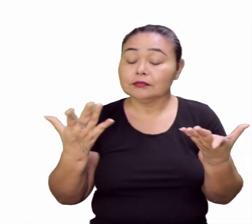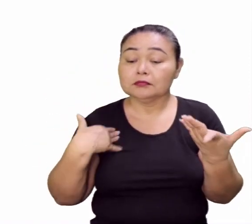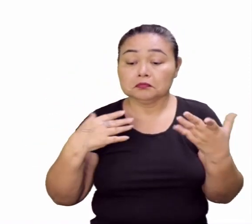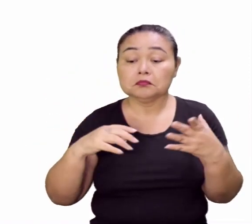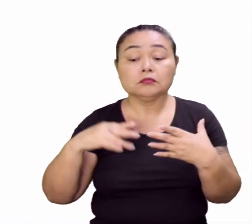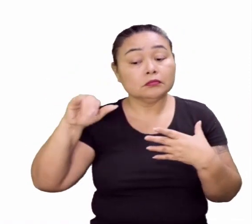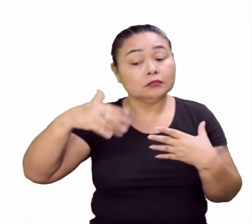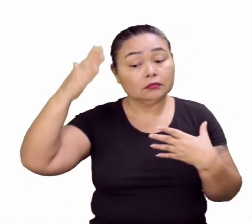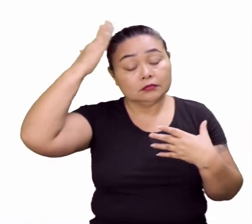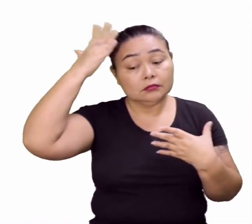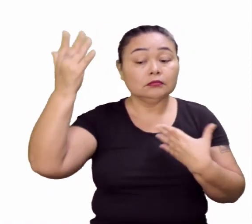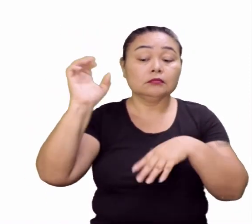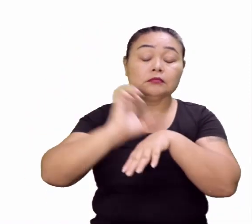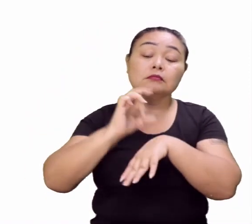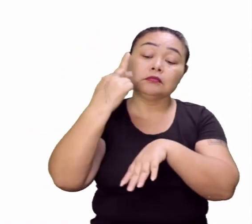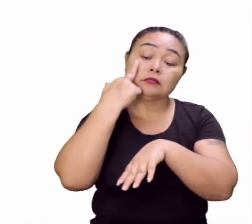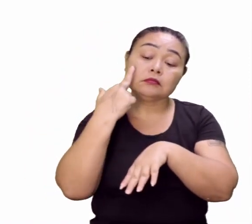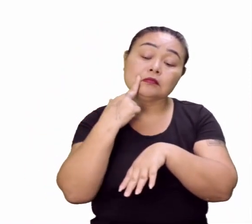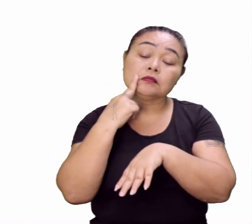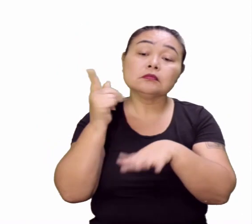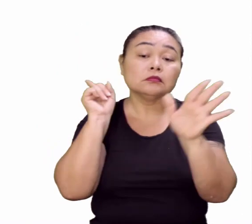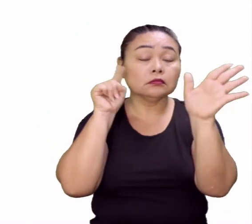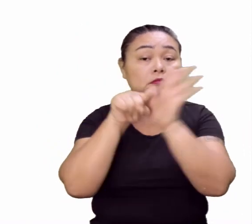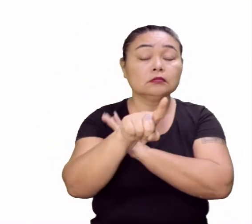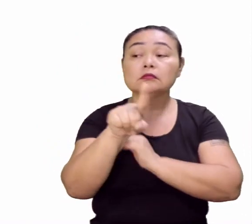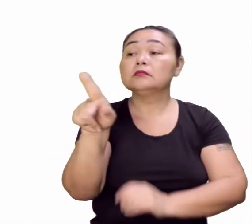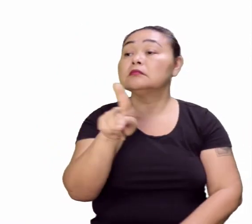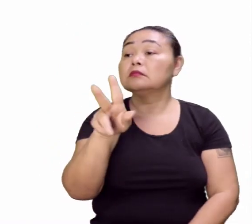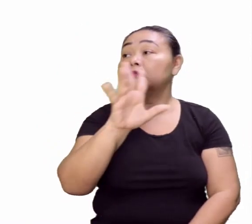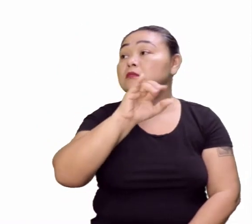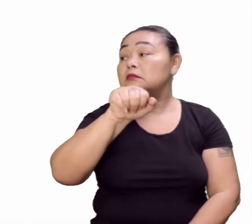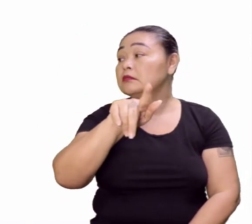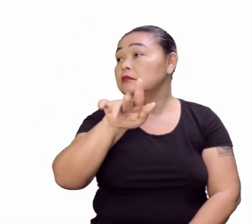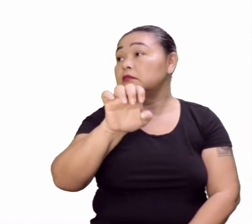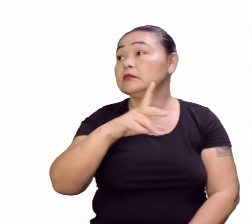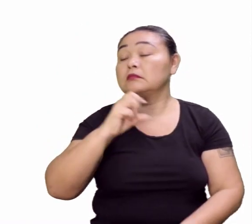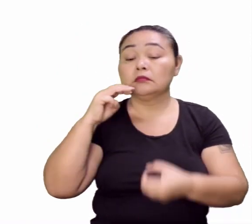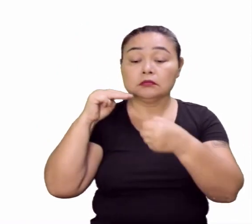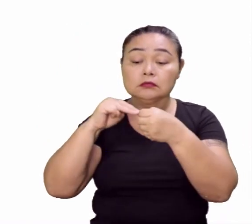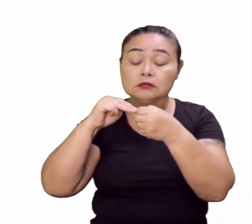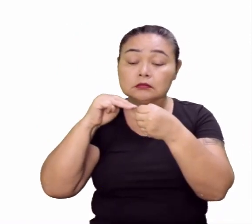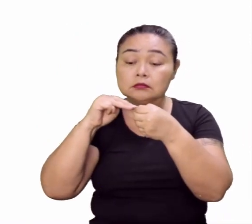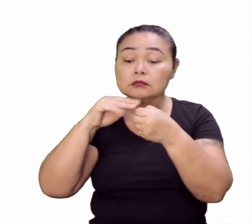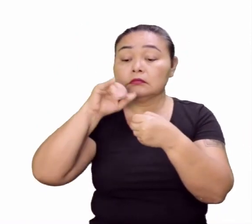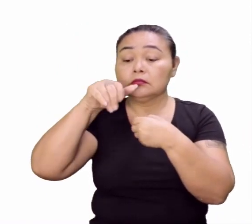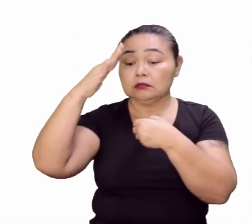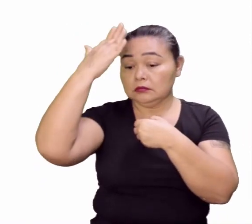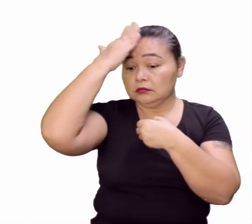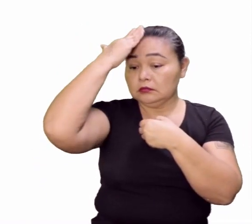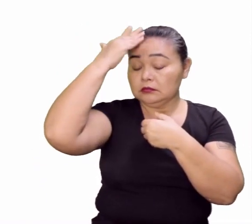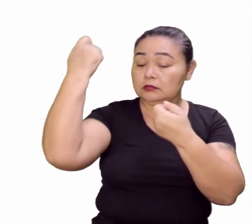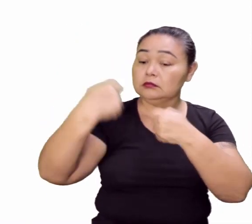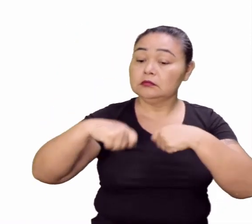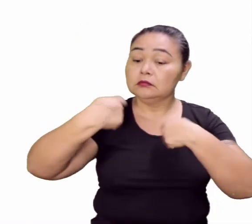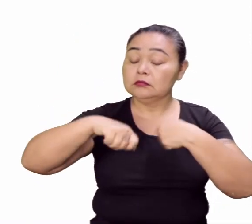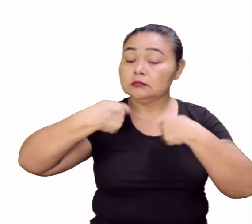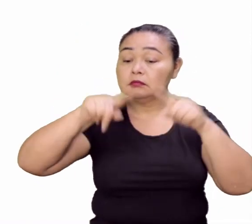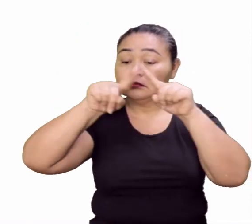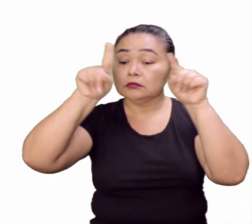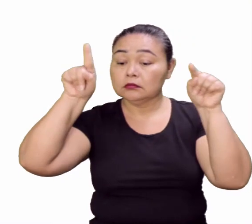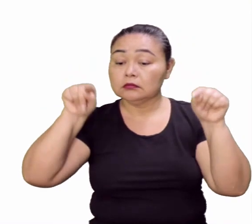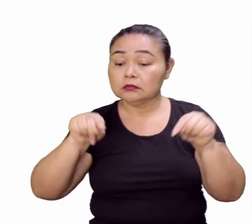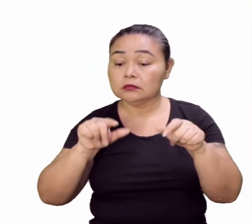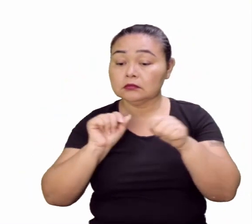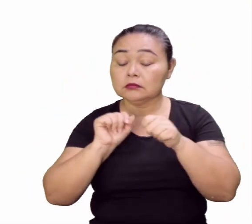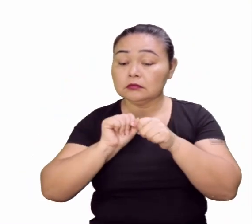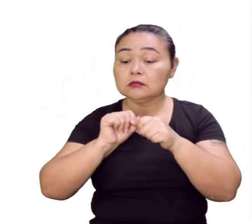porte, em Rondônia também. Pergunto para você, professor Jorge, quando o município menor que Ji-Paraná precisa de um serviço